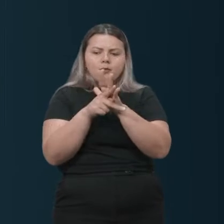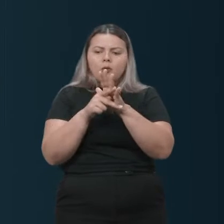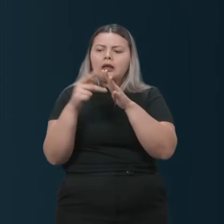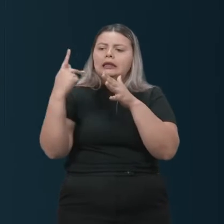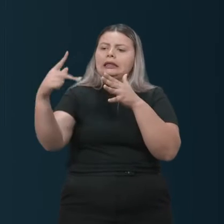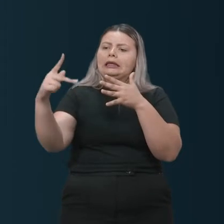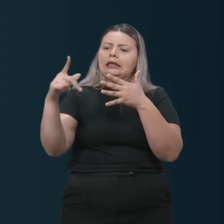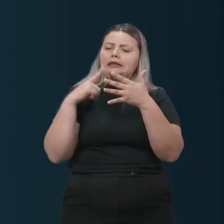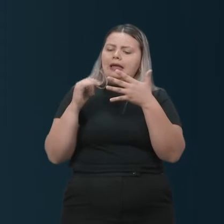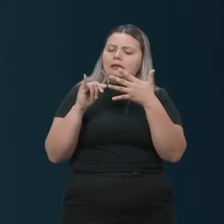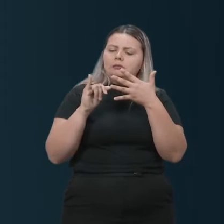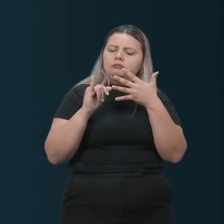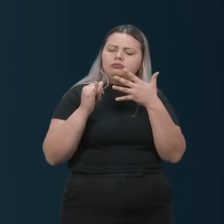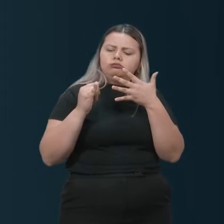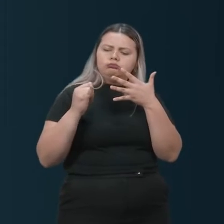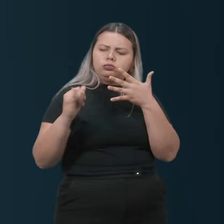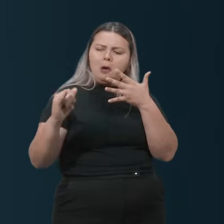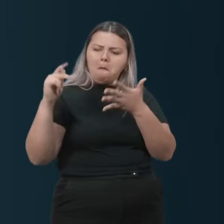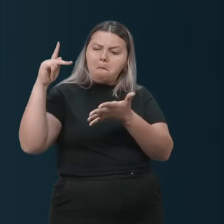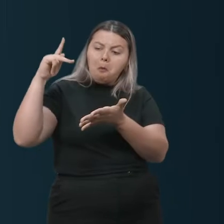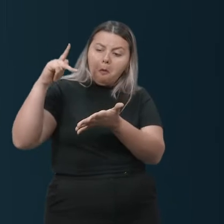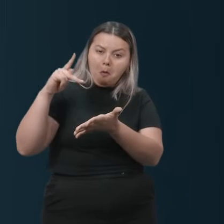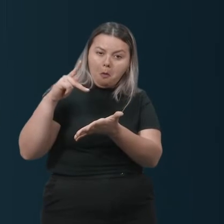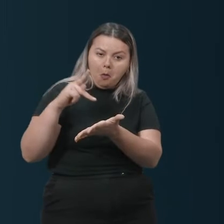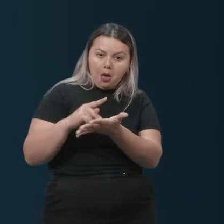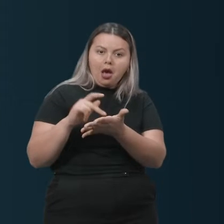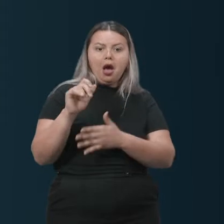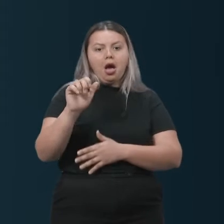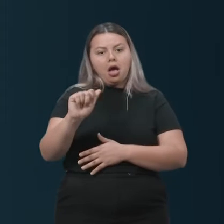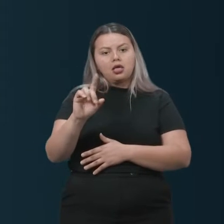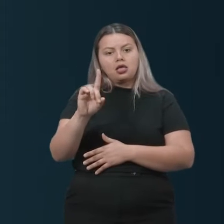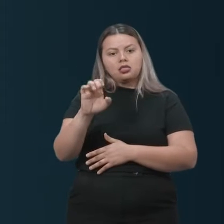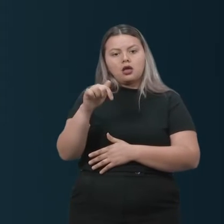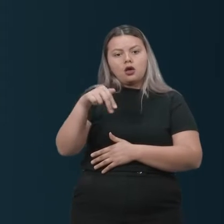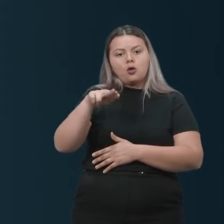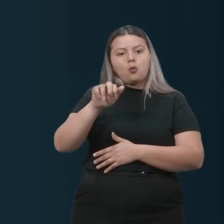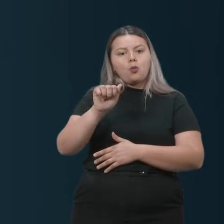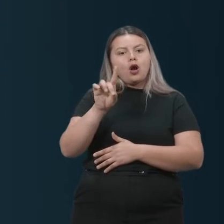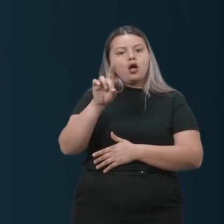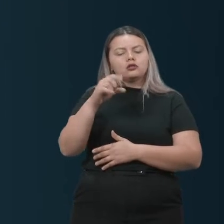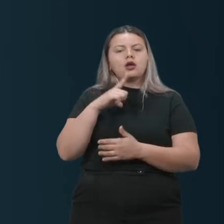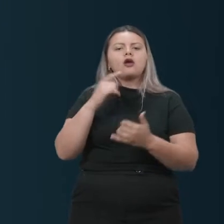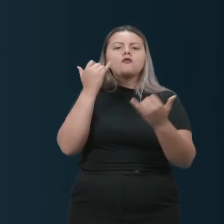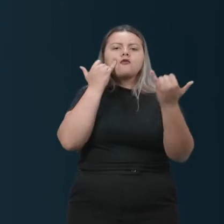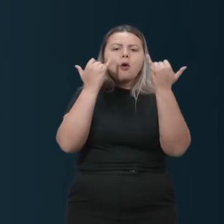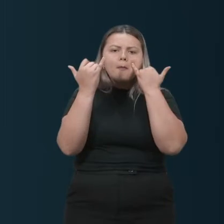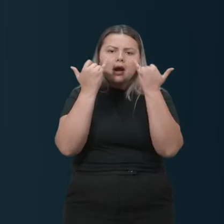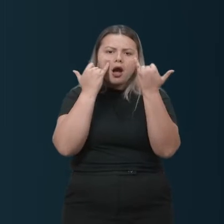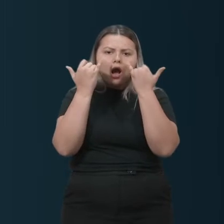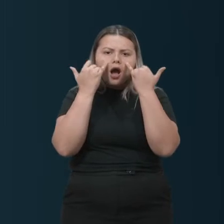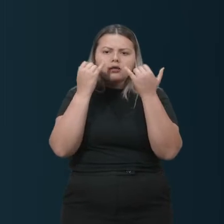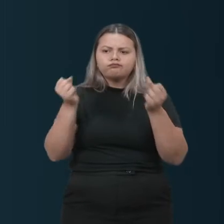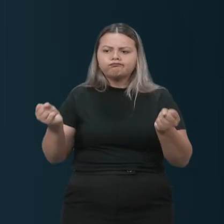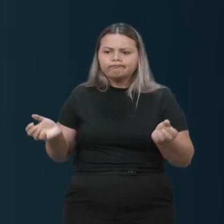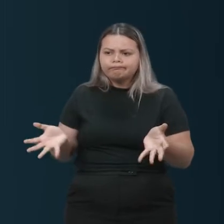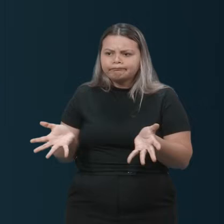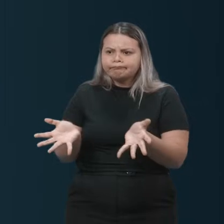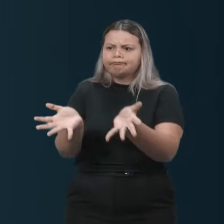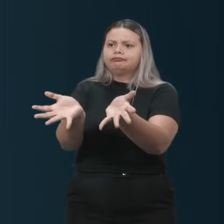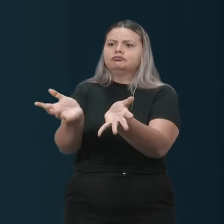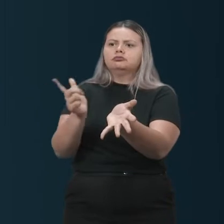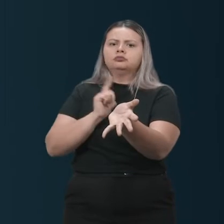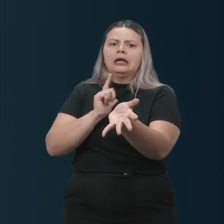um isolamento elétrico mais adequado, garantindo que a transmissão das informações por impulso